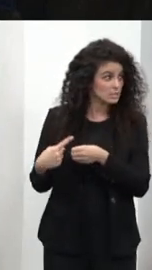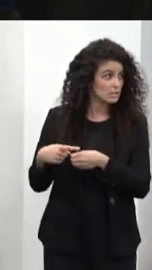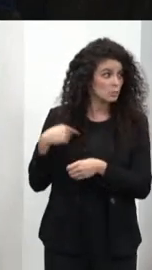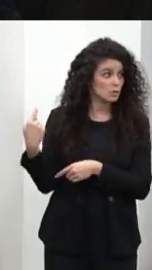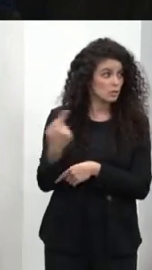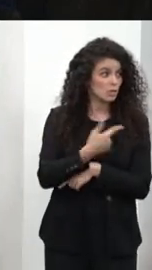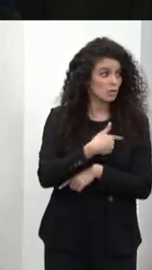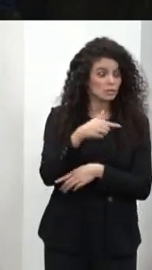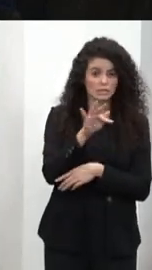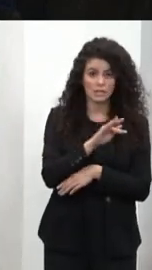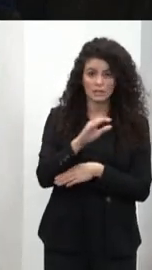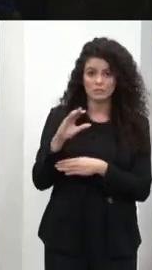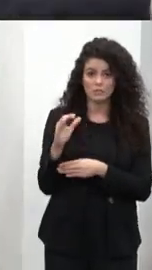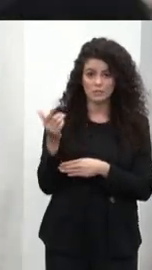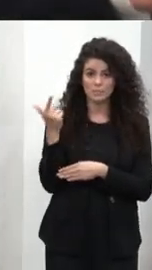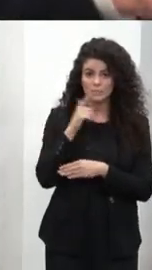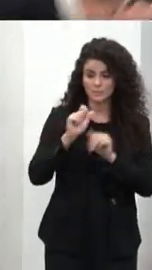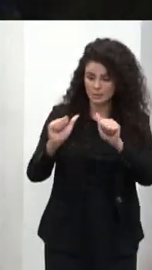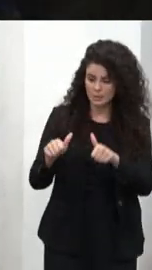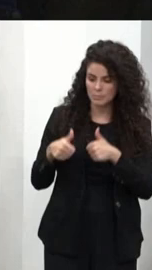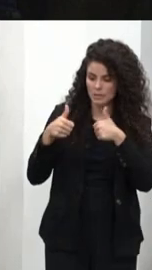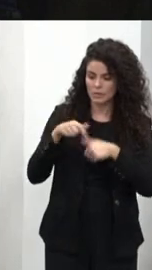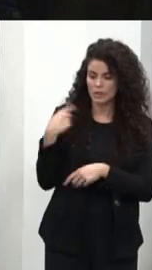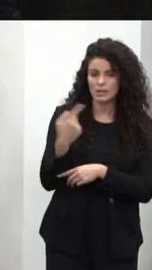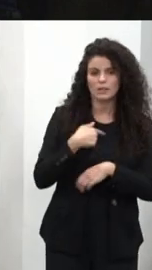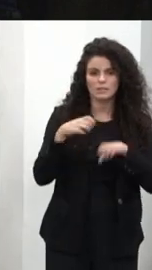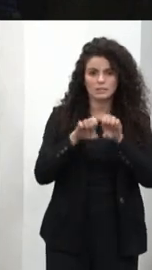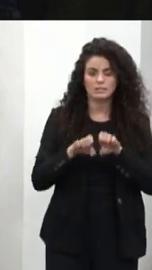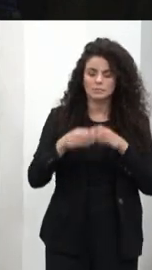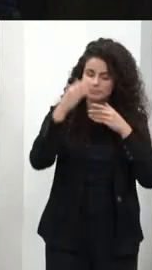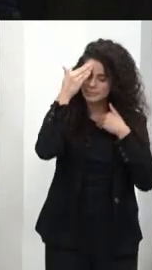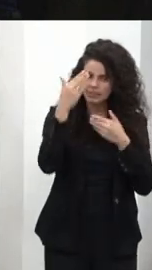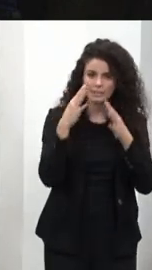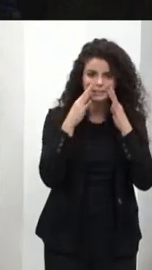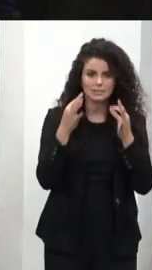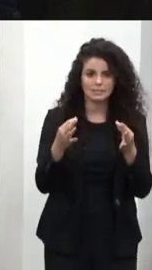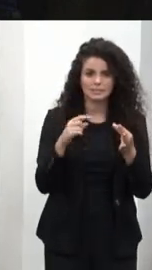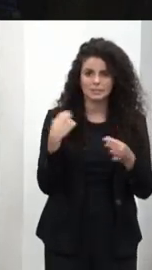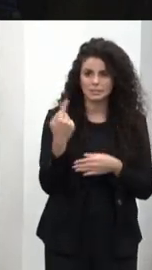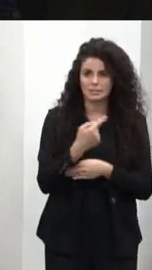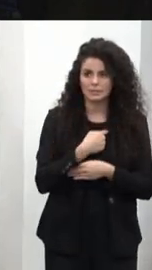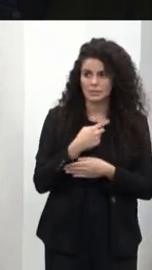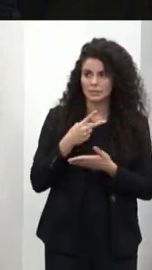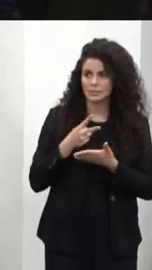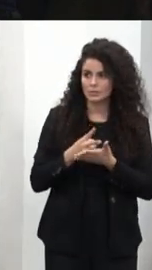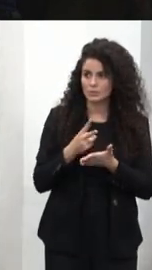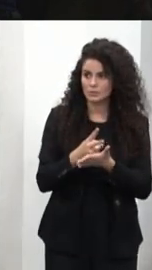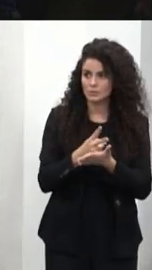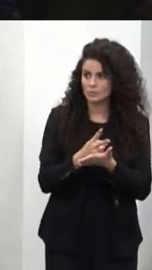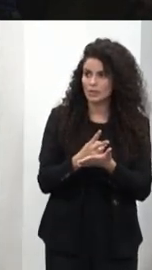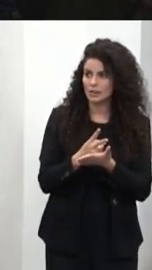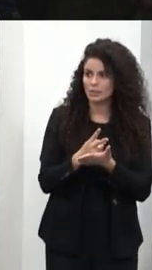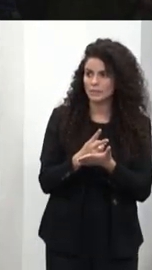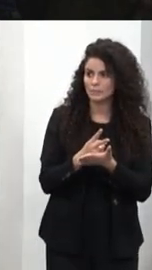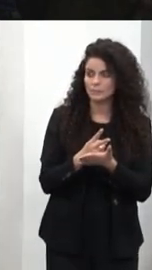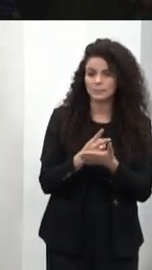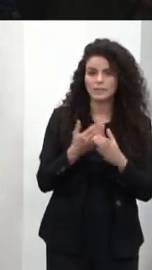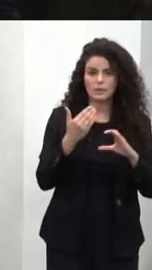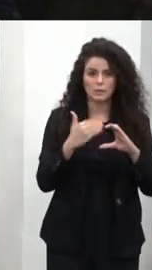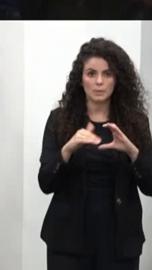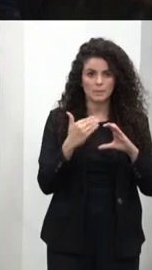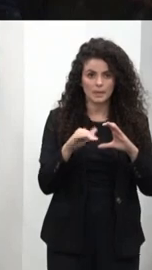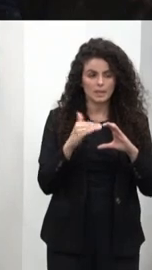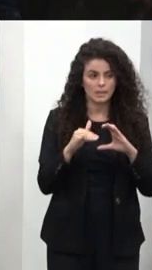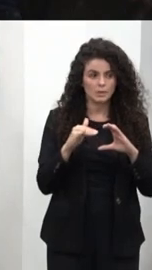reformar e melhorar as nossas estruturas era isso muito obrigado pela atenção nós vamos eh eh dar depois o e-mail né para